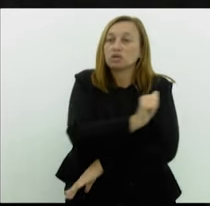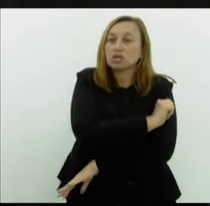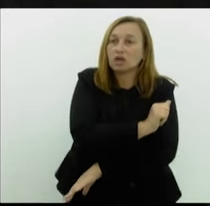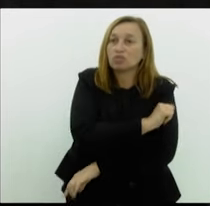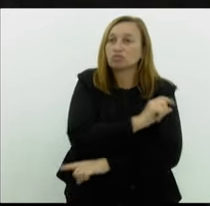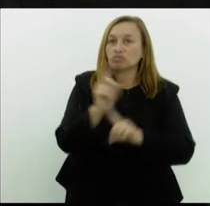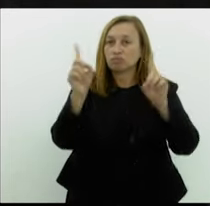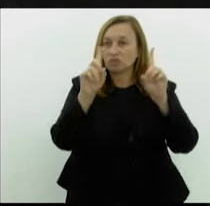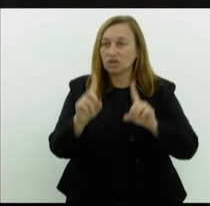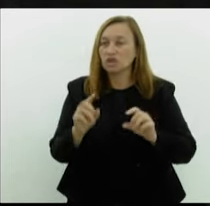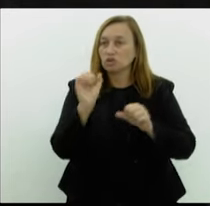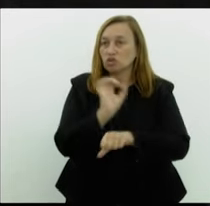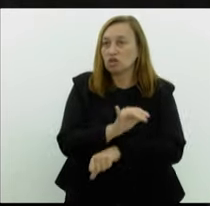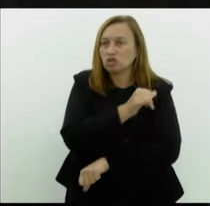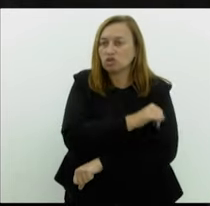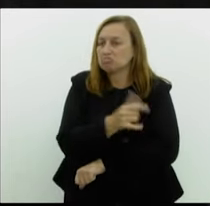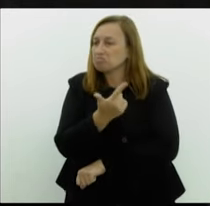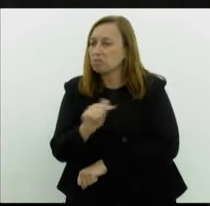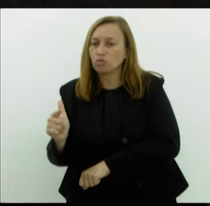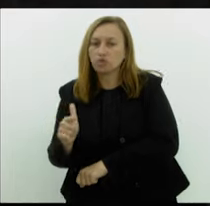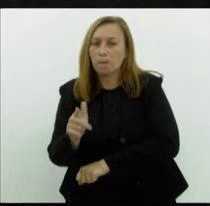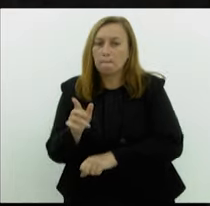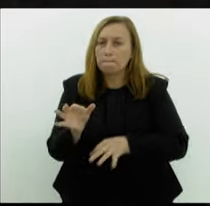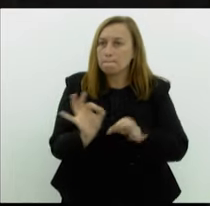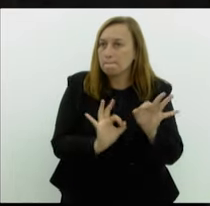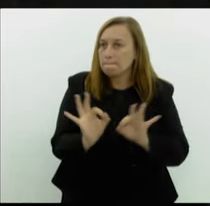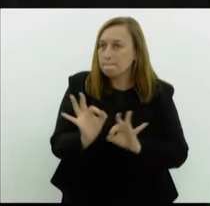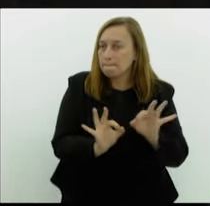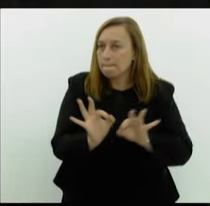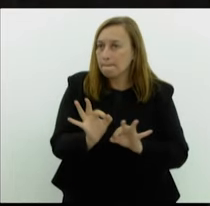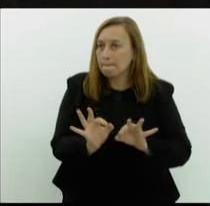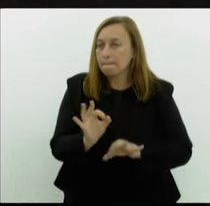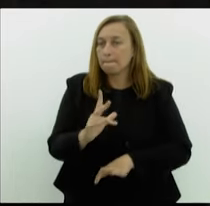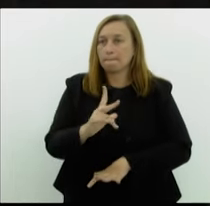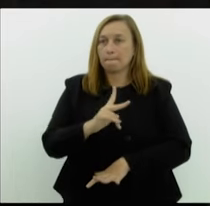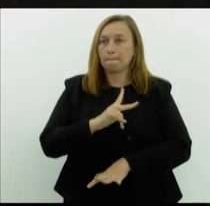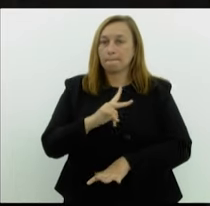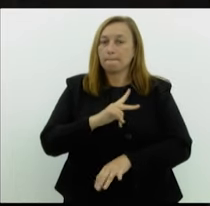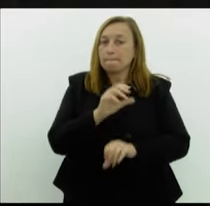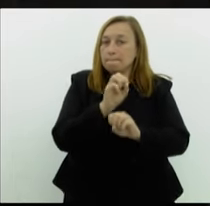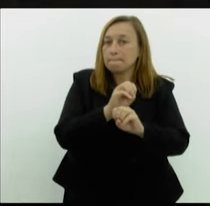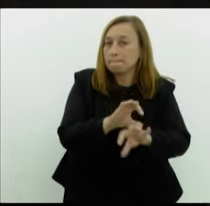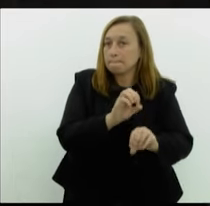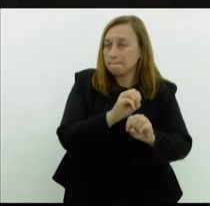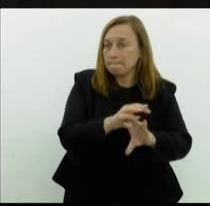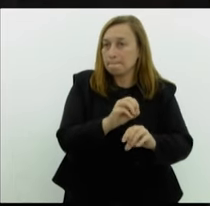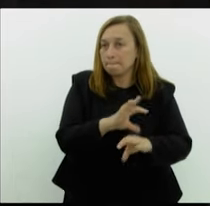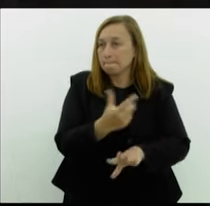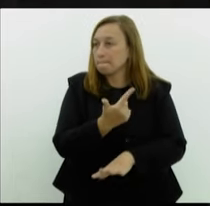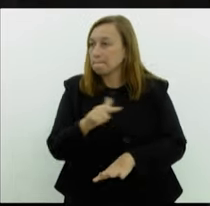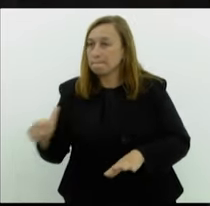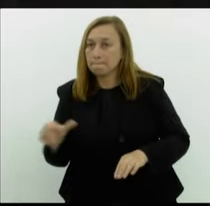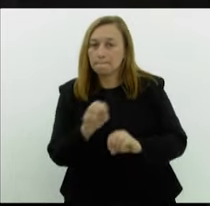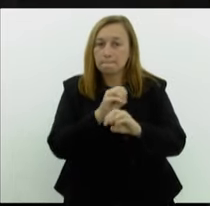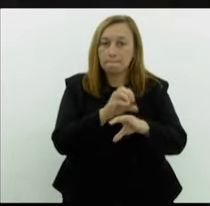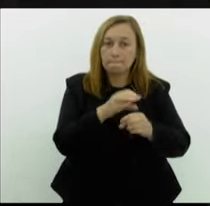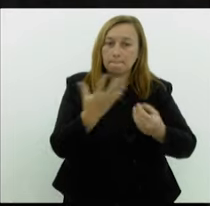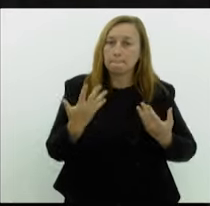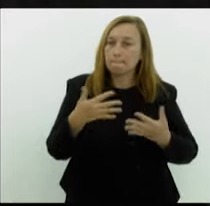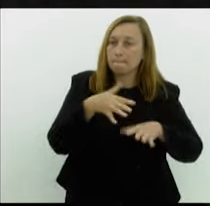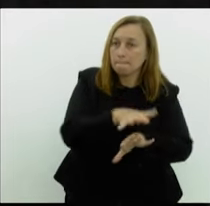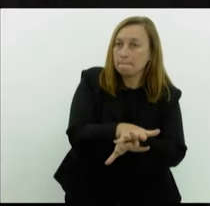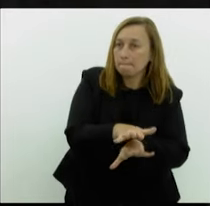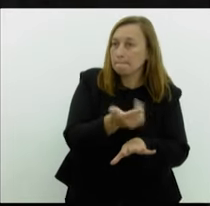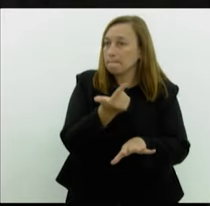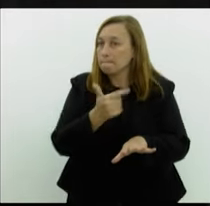Rio de Janeiro não têm projeto individualizado de educação, não têm educação inclusiva porque não existe